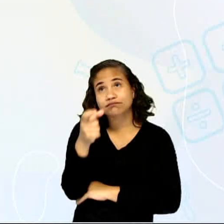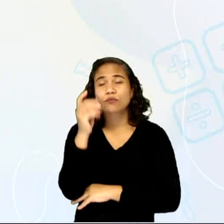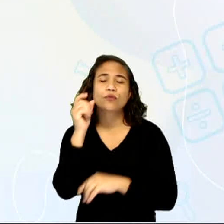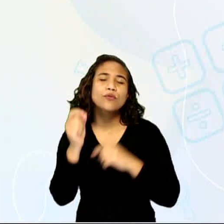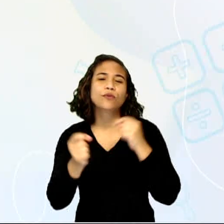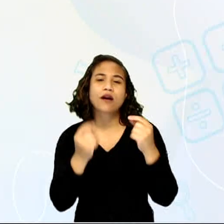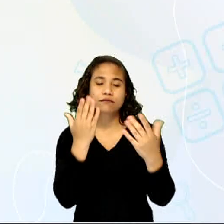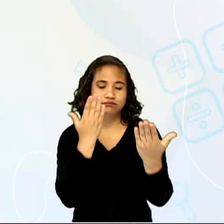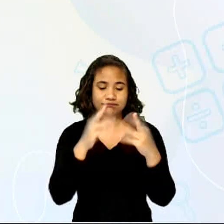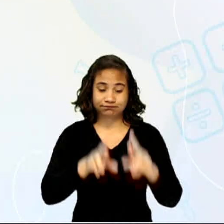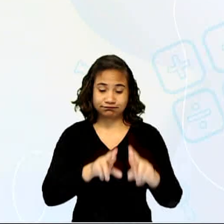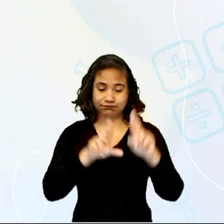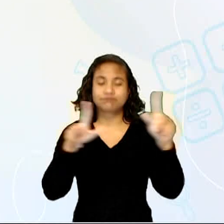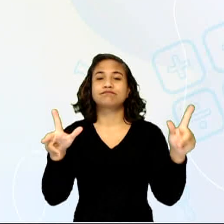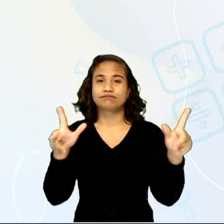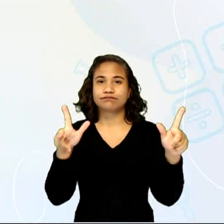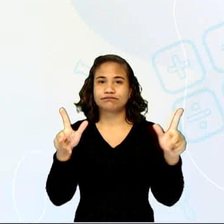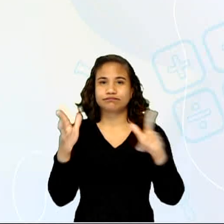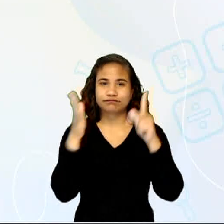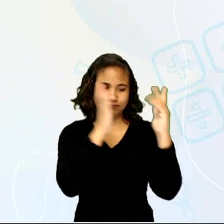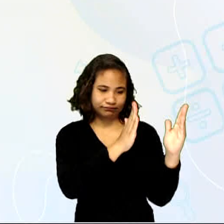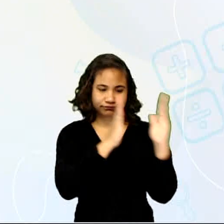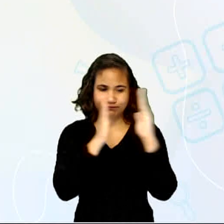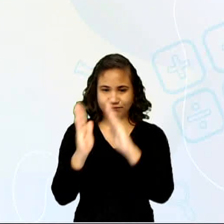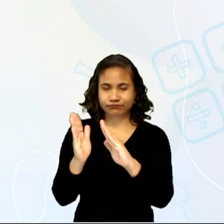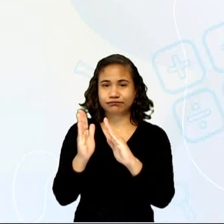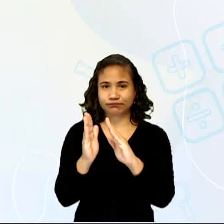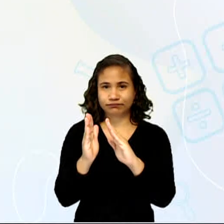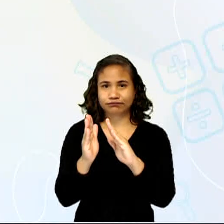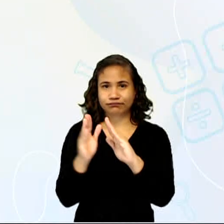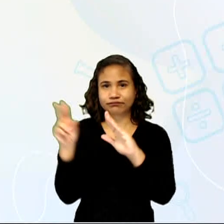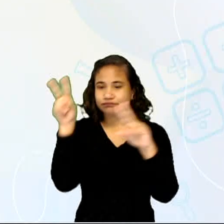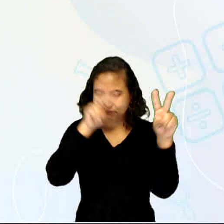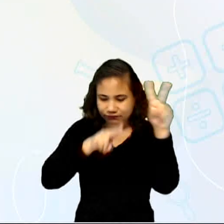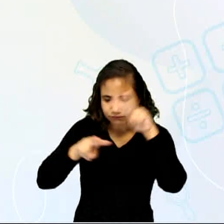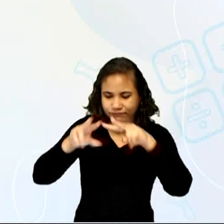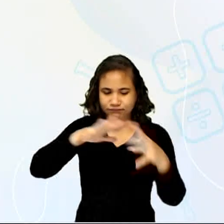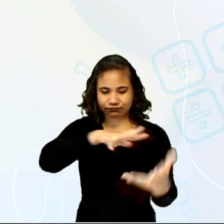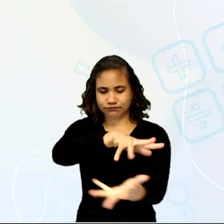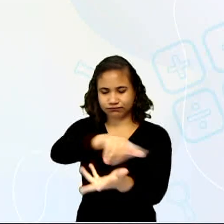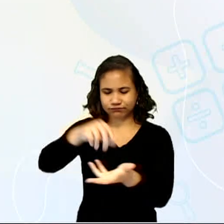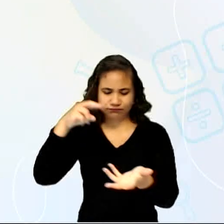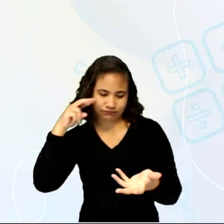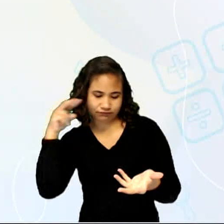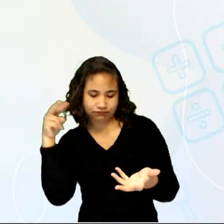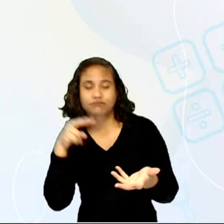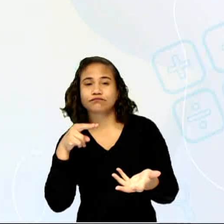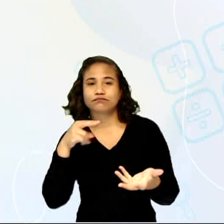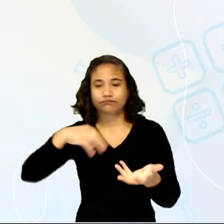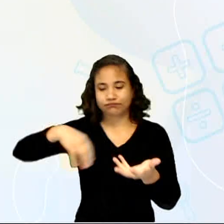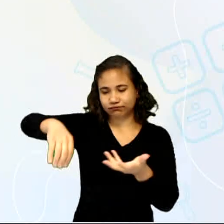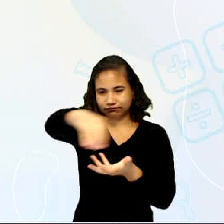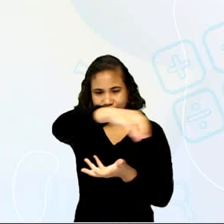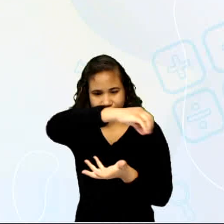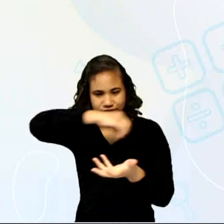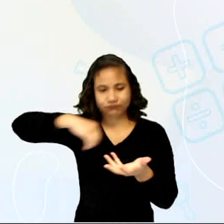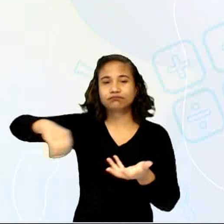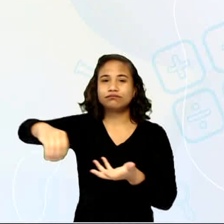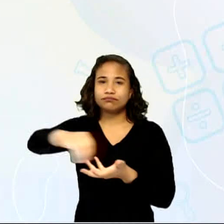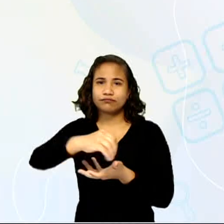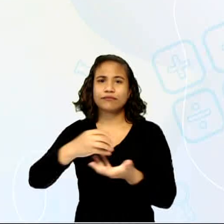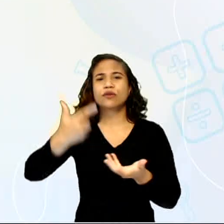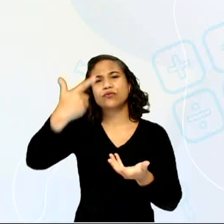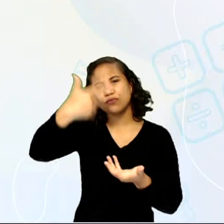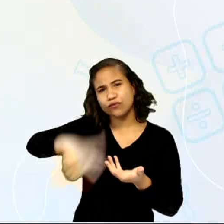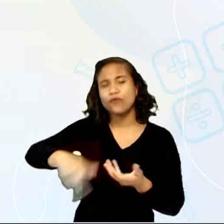a diferença deles para as estrelas, visto da Terra. Preste bem atenção. Agora, como